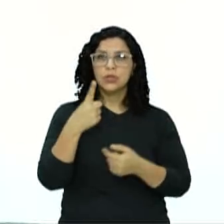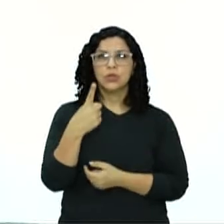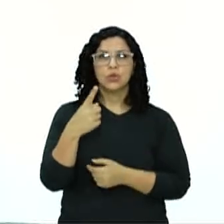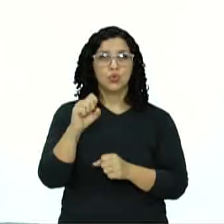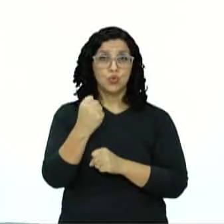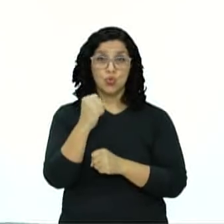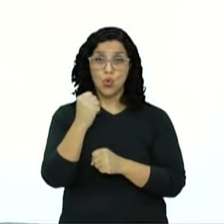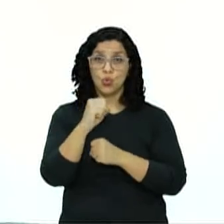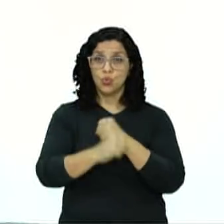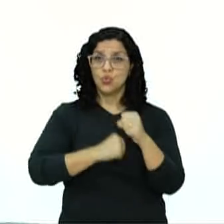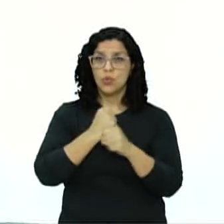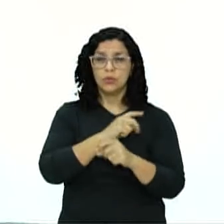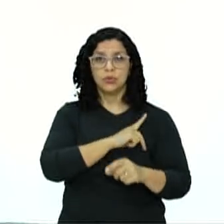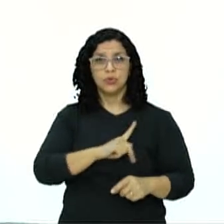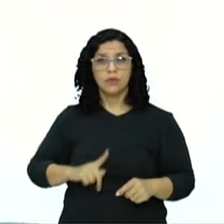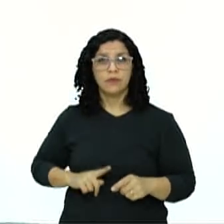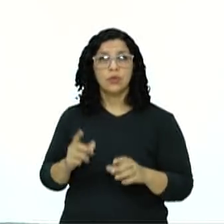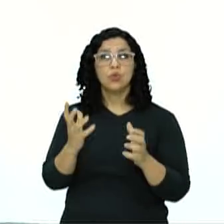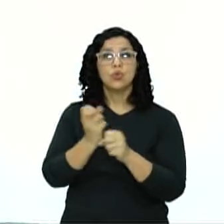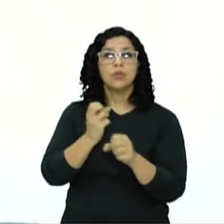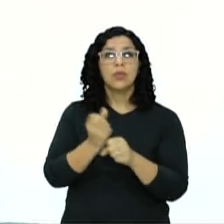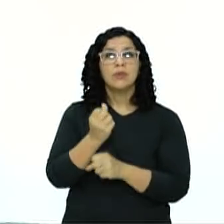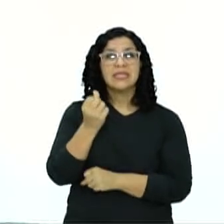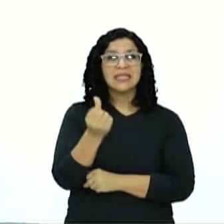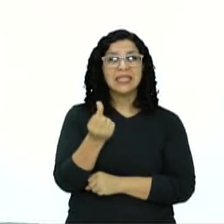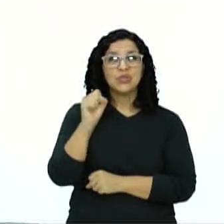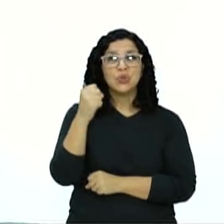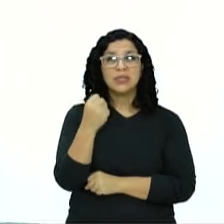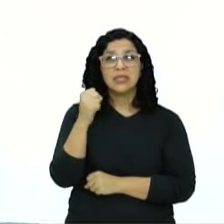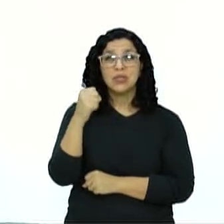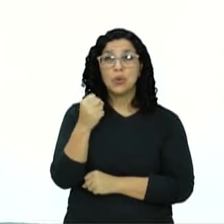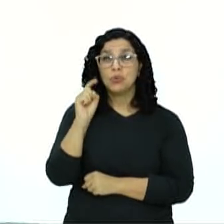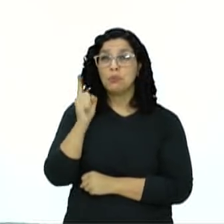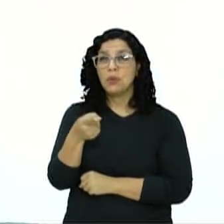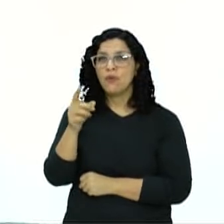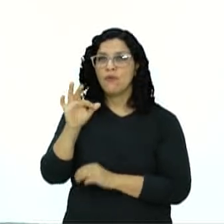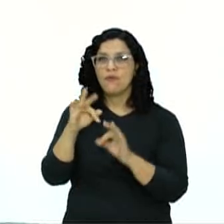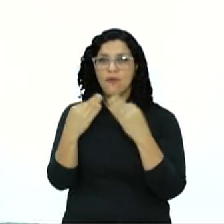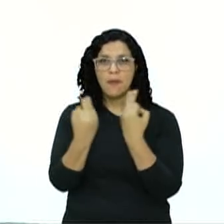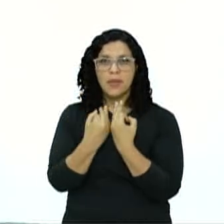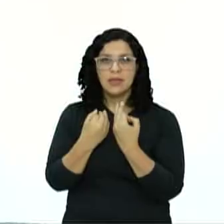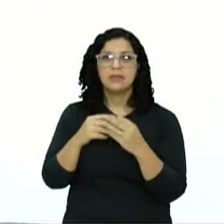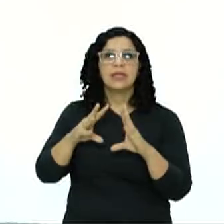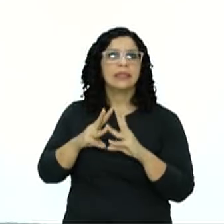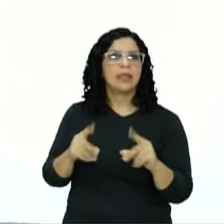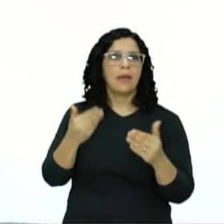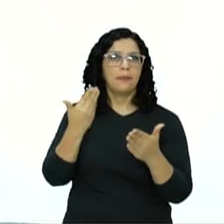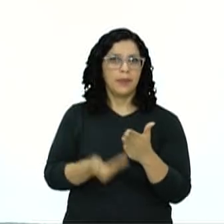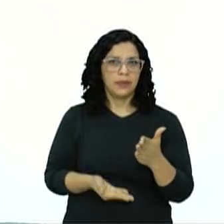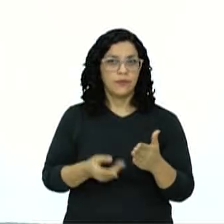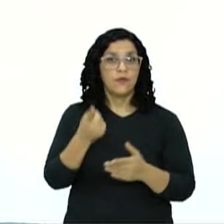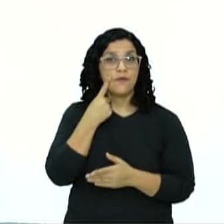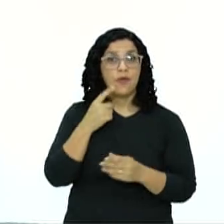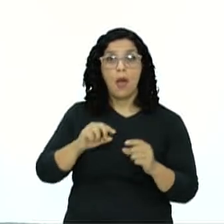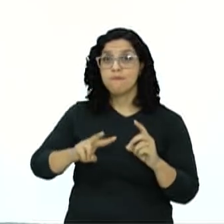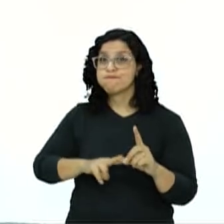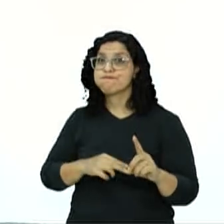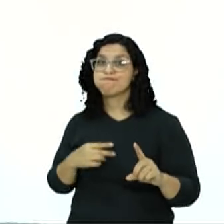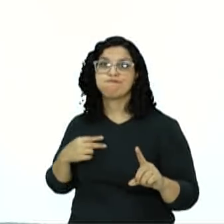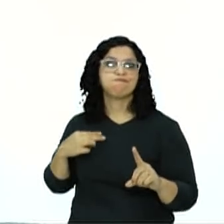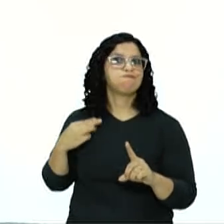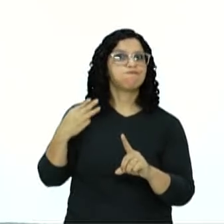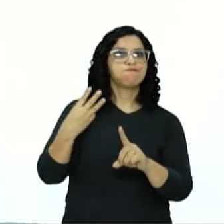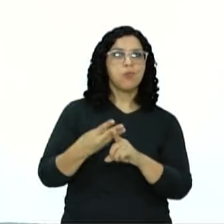8 anos dele, esse número tinha subido para 688 mil famílias assentadas. Reparou que você tem um salto aí